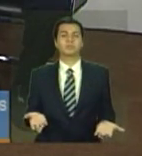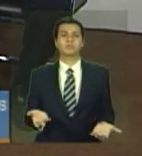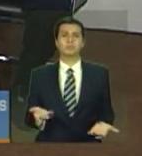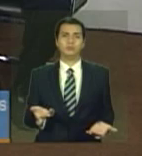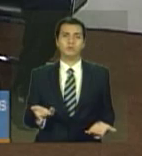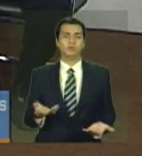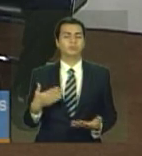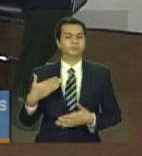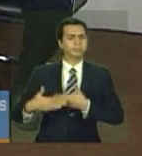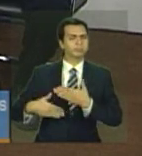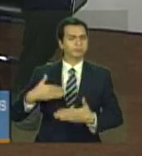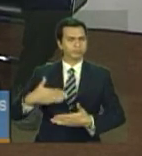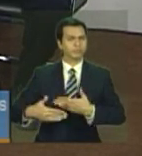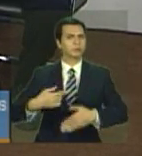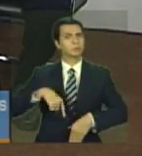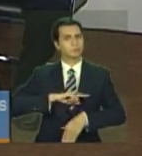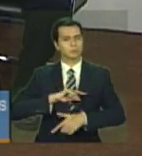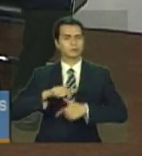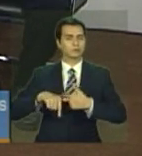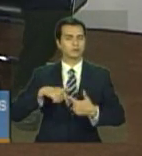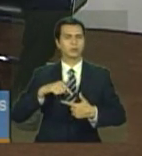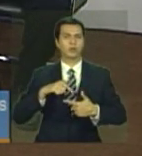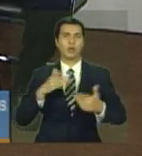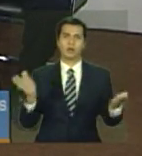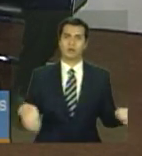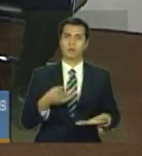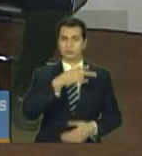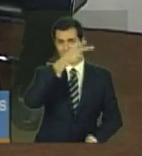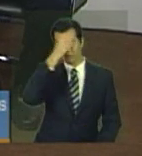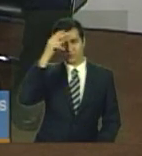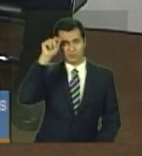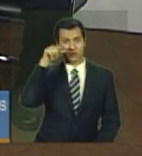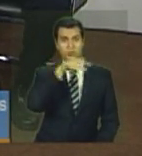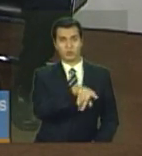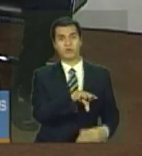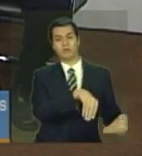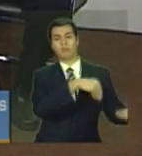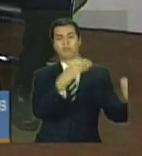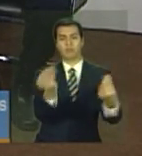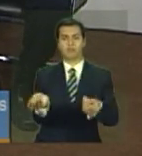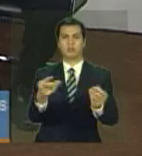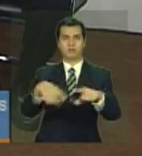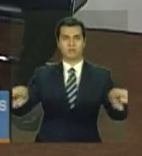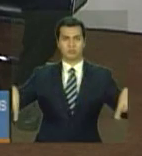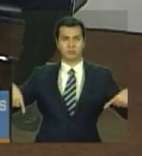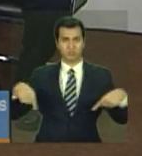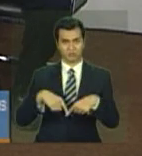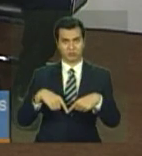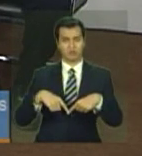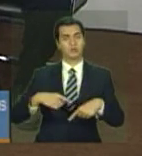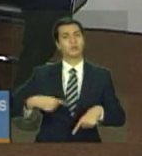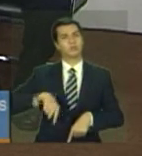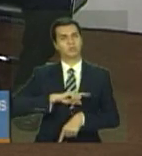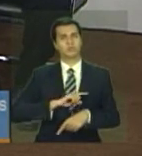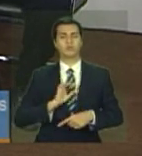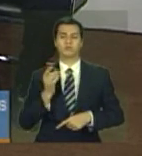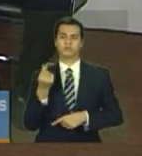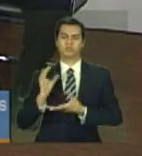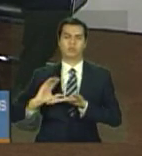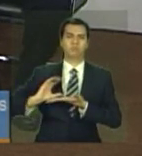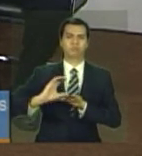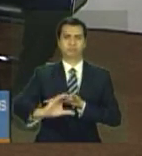trabalhado bastante ao longo do tempo. Então, o município entra com o imóvel, com a área, né? E o governo federal financia o